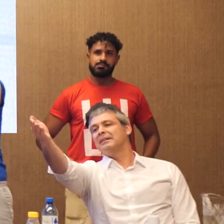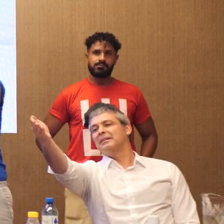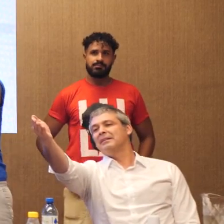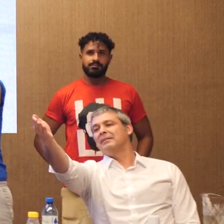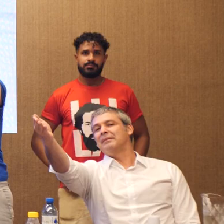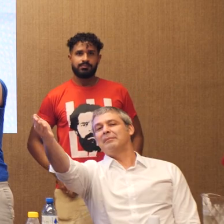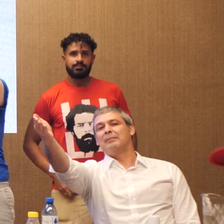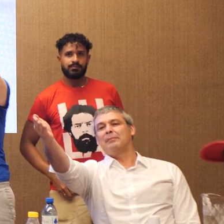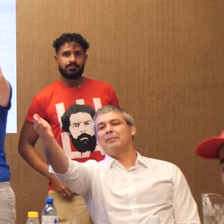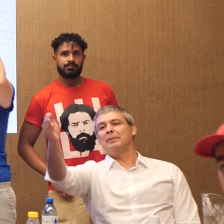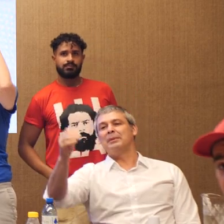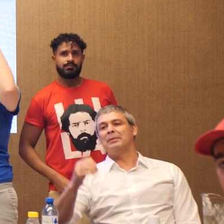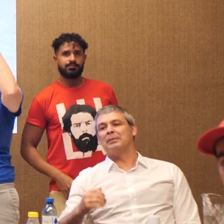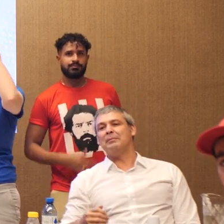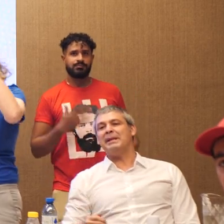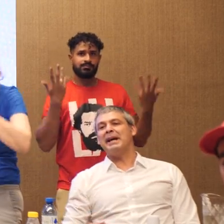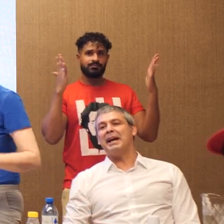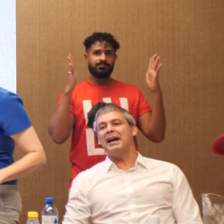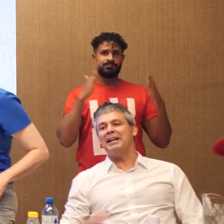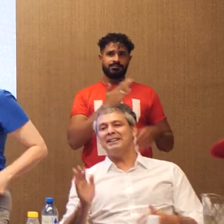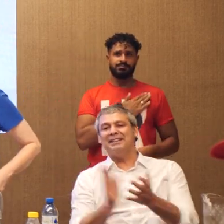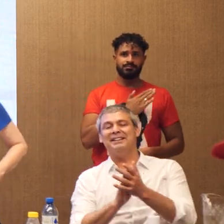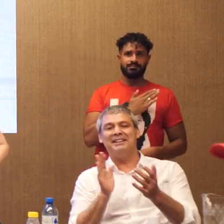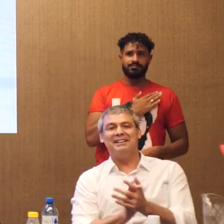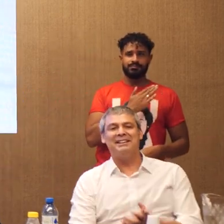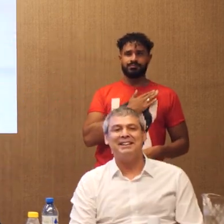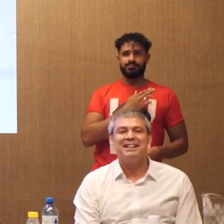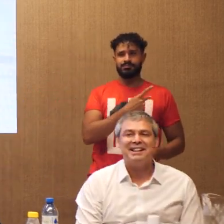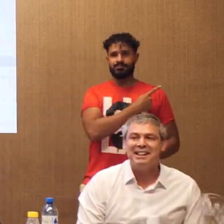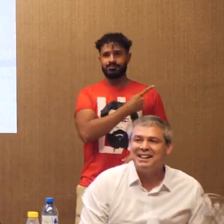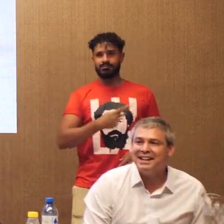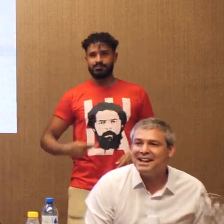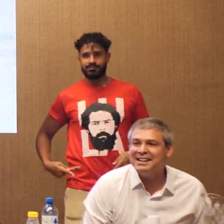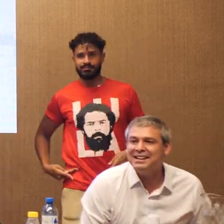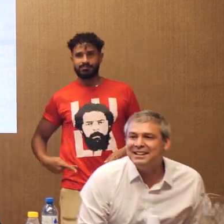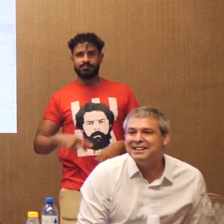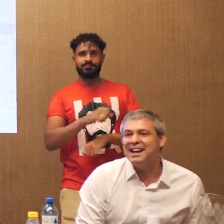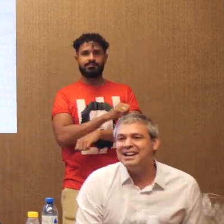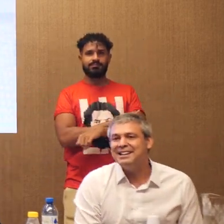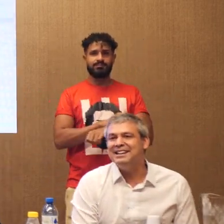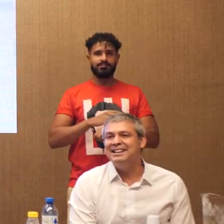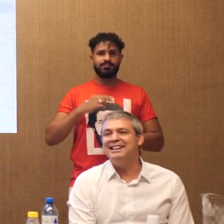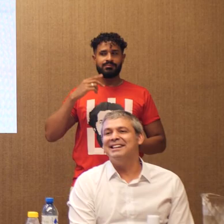Meneghel está aqui. E o Meneghel. Aplaudir nosso companheiro. O Meneghel. Presidente do céu,